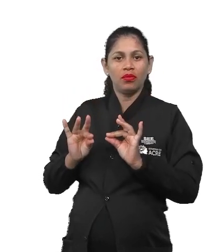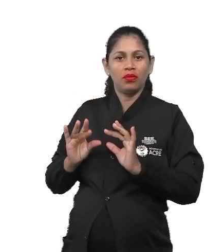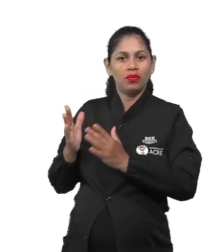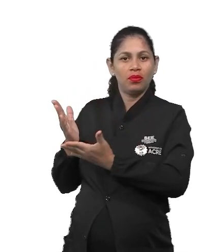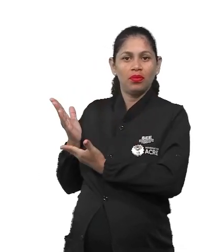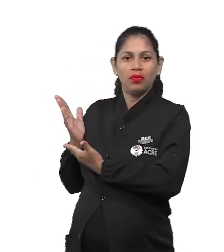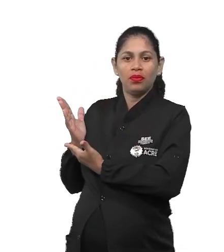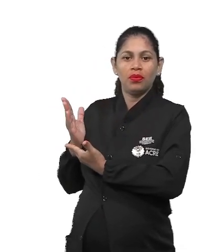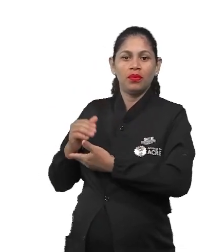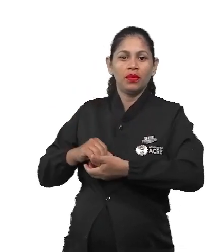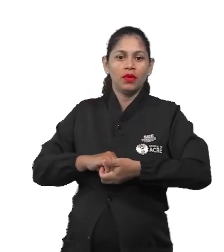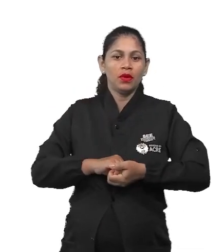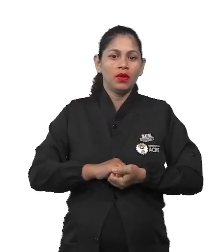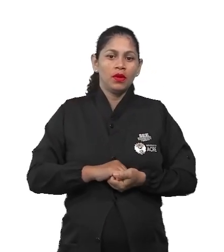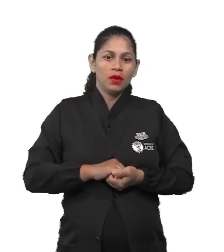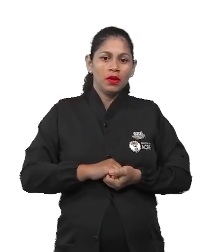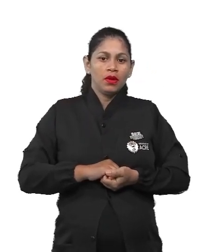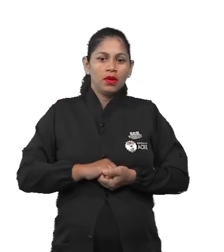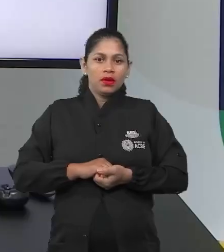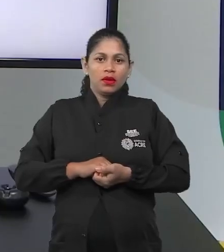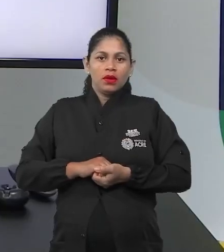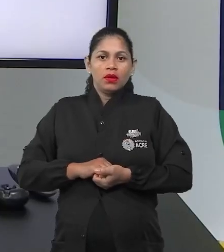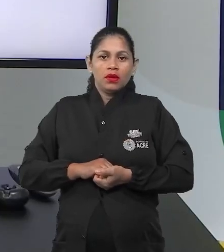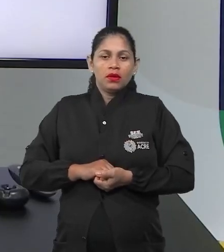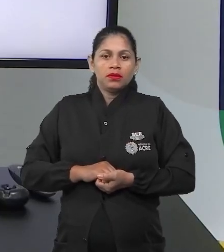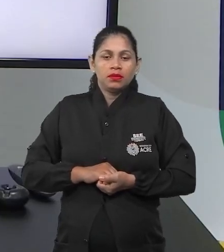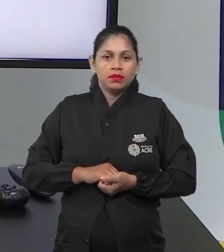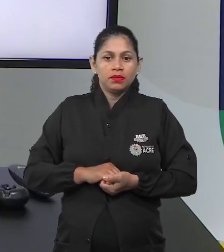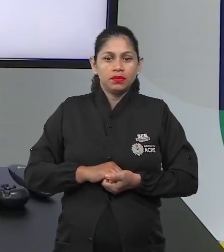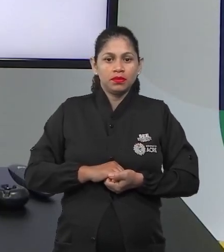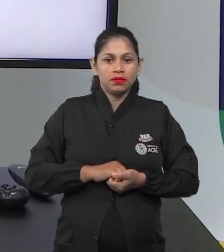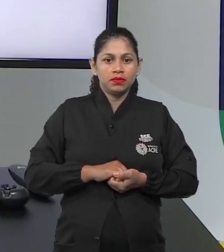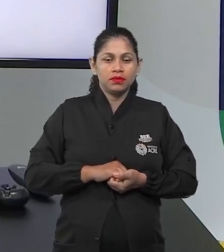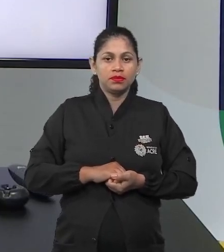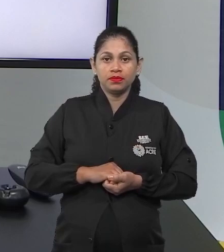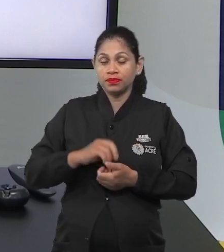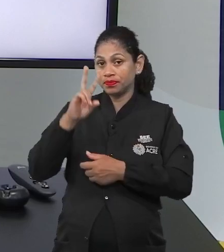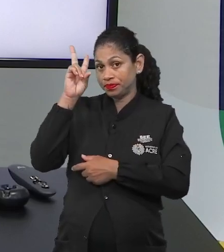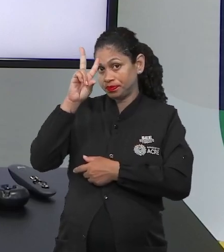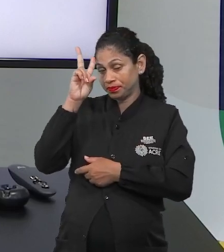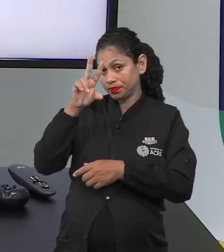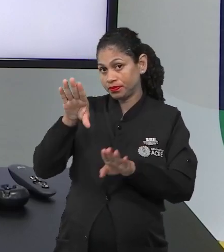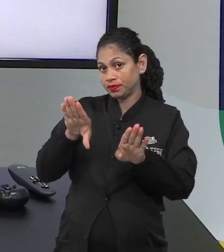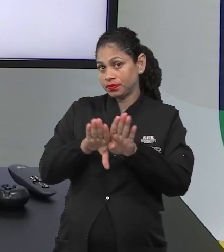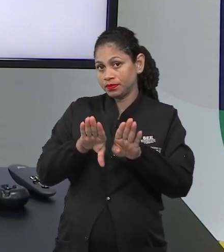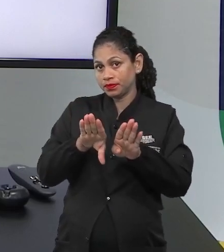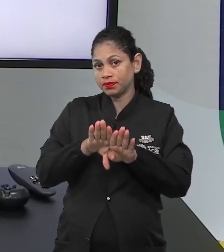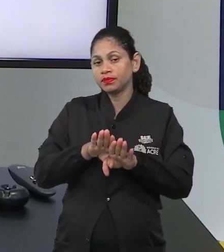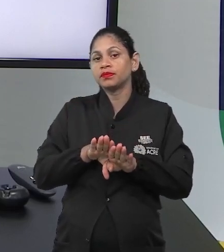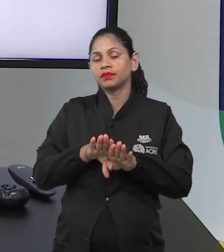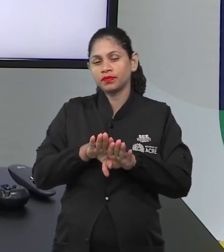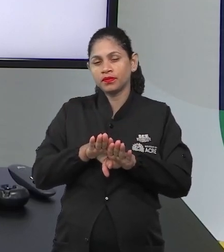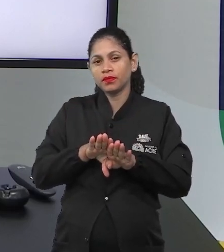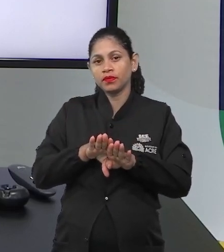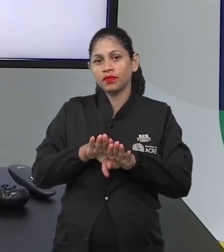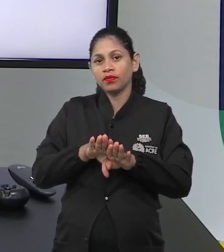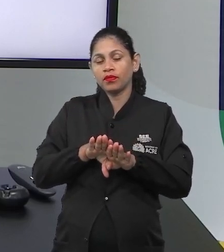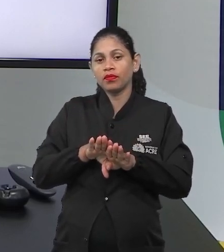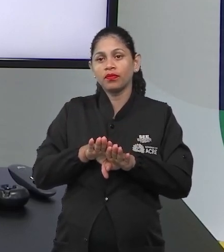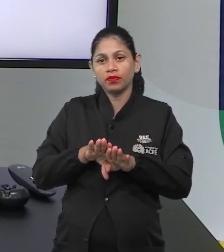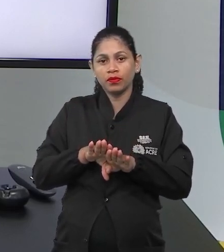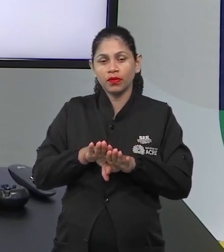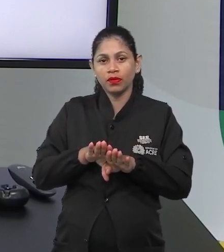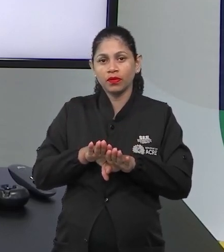que é a Tempestade, é uma peça teatral. Lembrando também que a maioria das obras